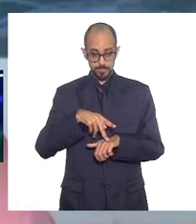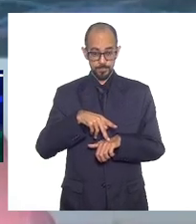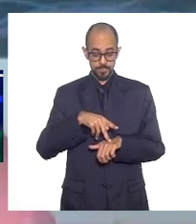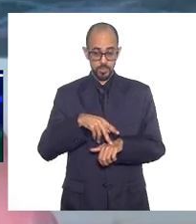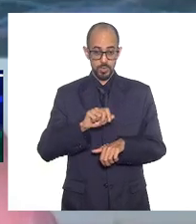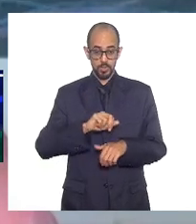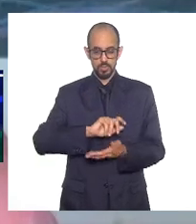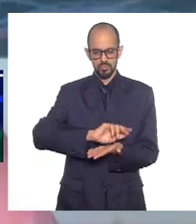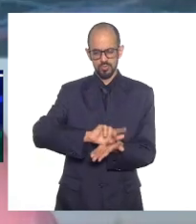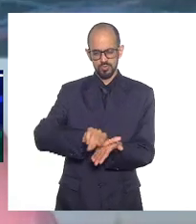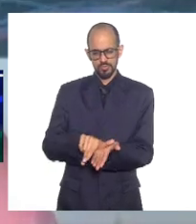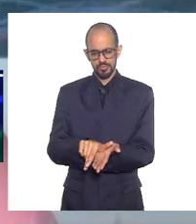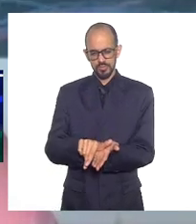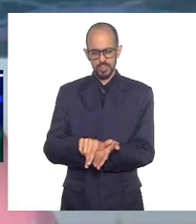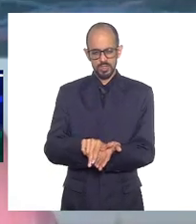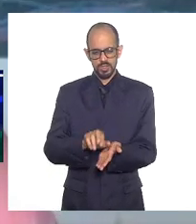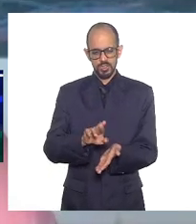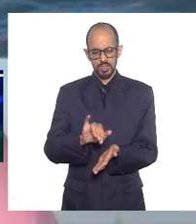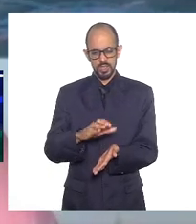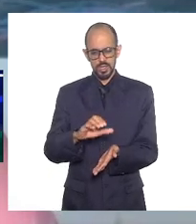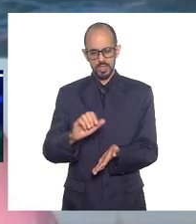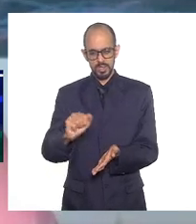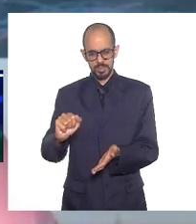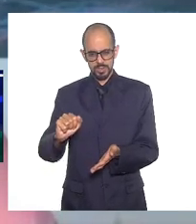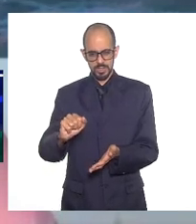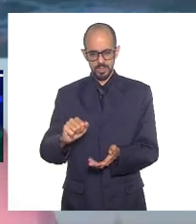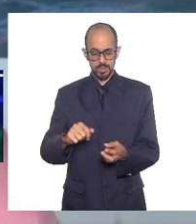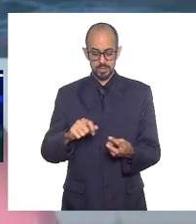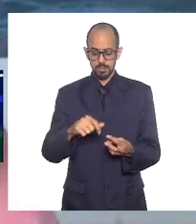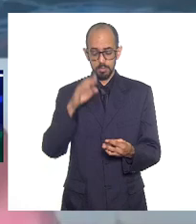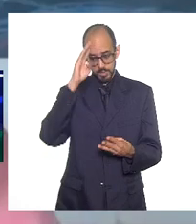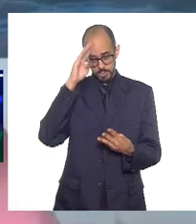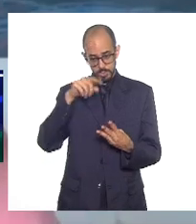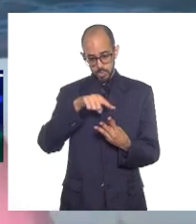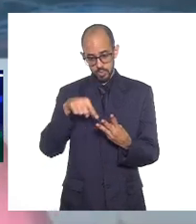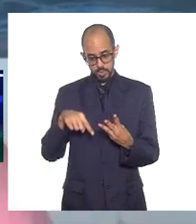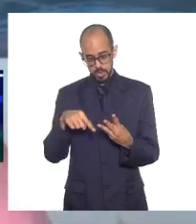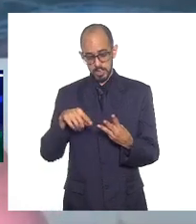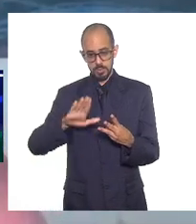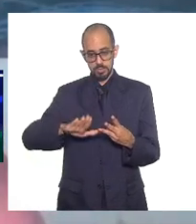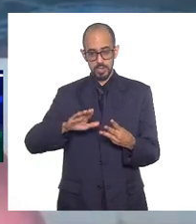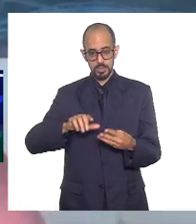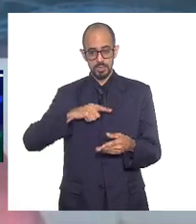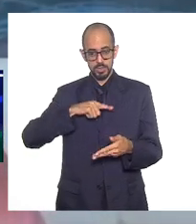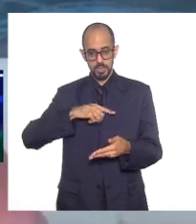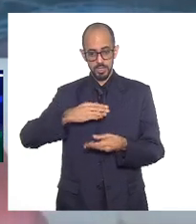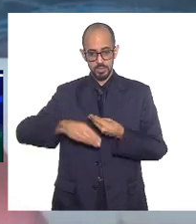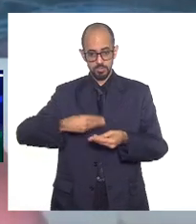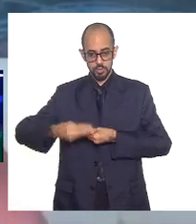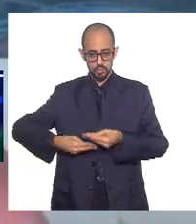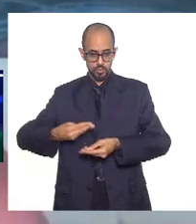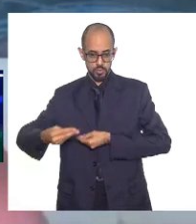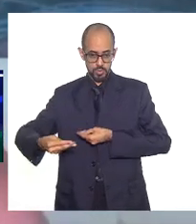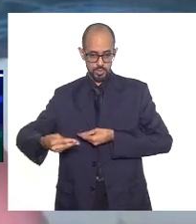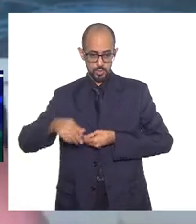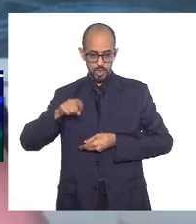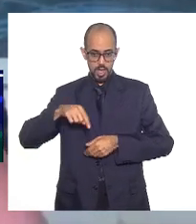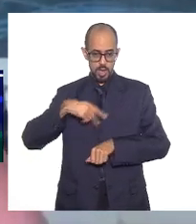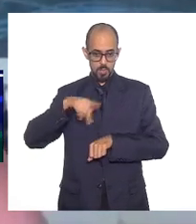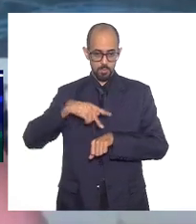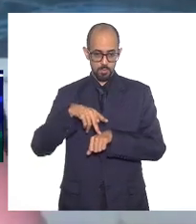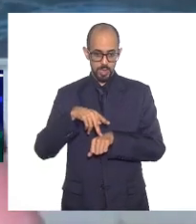étnico-racial de três grandes raças, mas que tem entre si as suas racialidades, né? Então, é um país